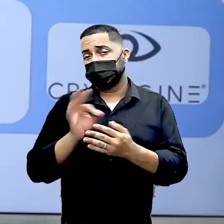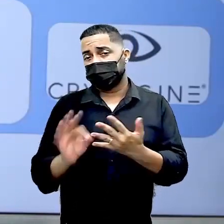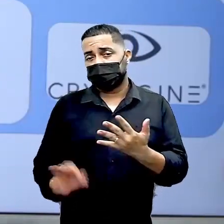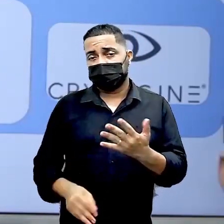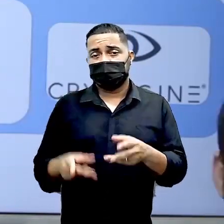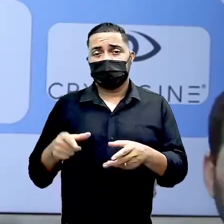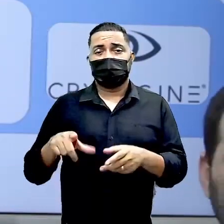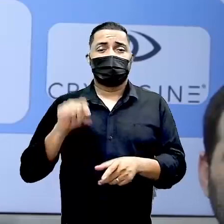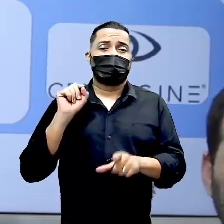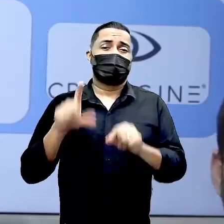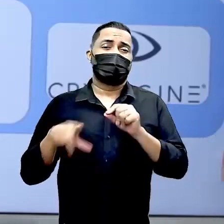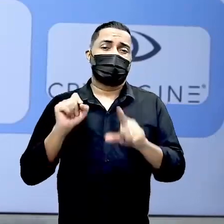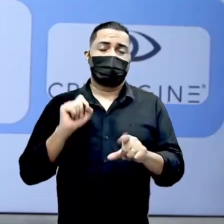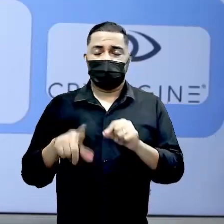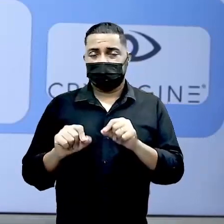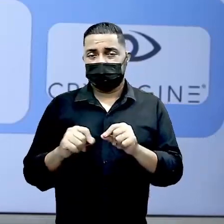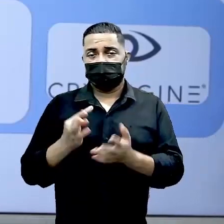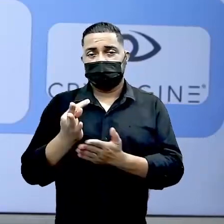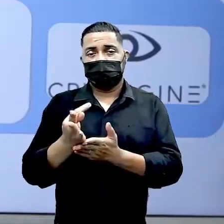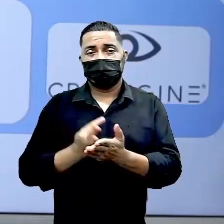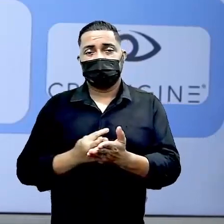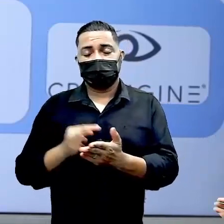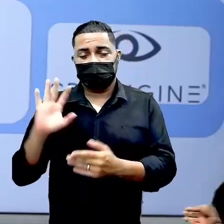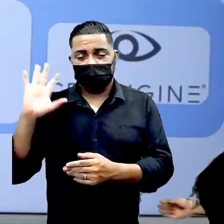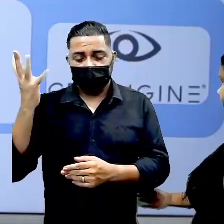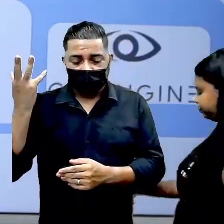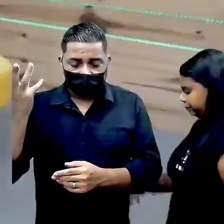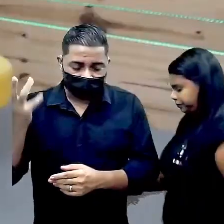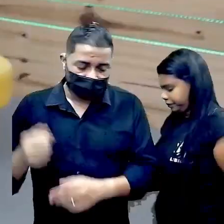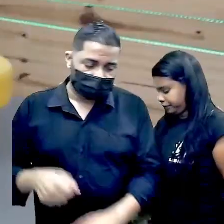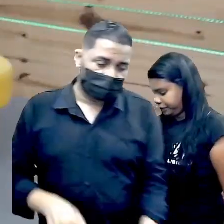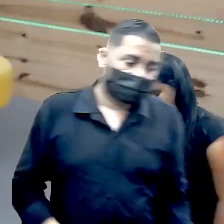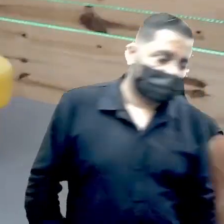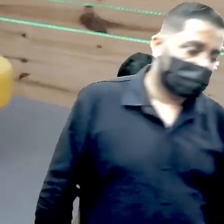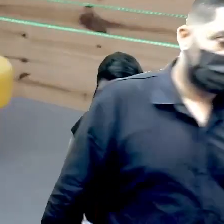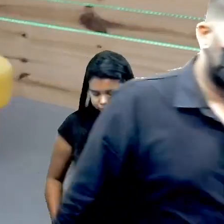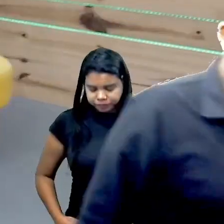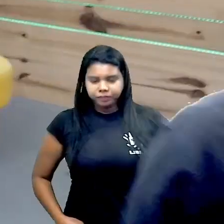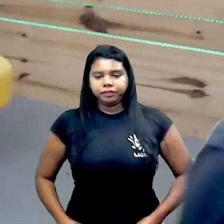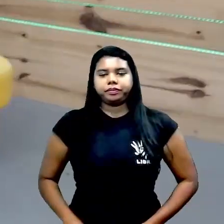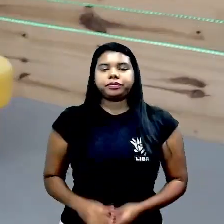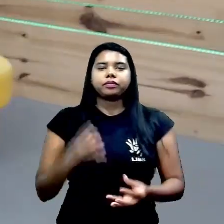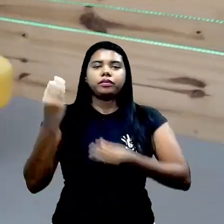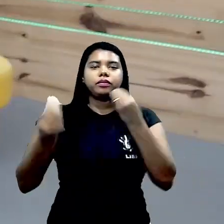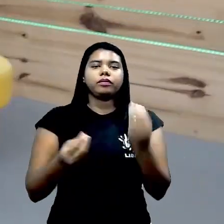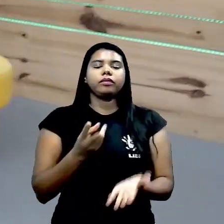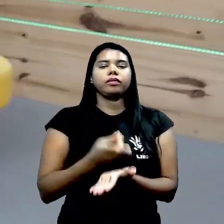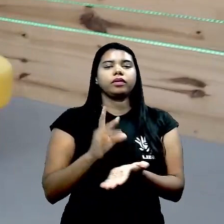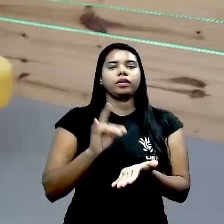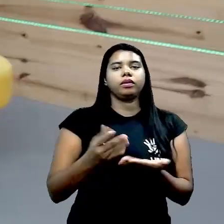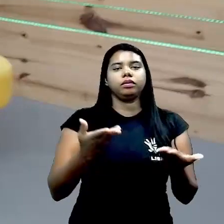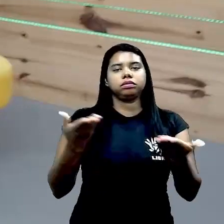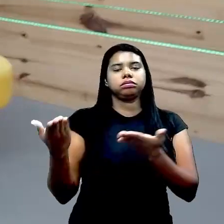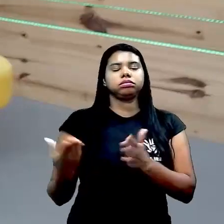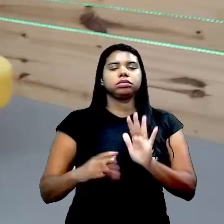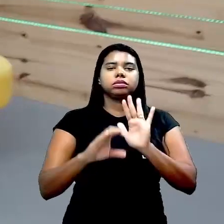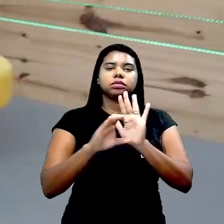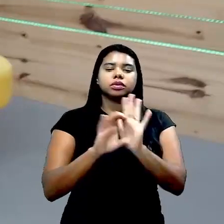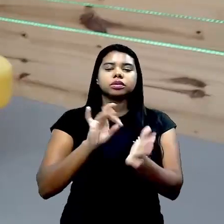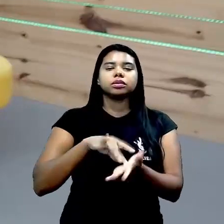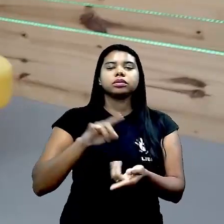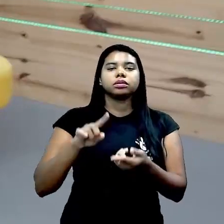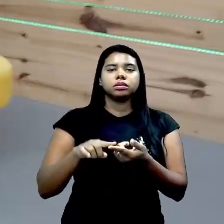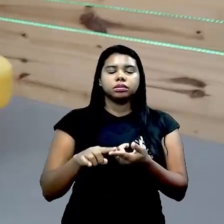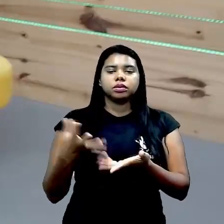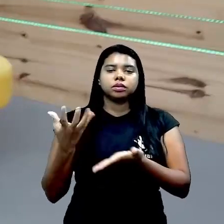editor. Até o editor de texto resolve. Por exemplo, você pode botar lá o Visual Code como sendo o seu editor de código para